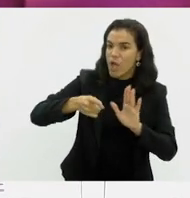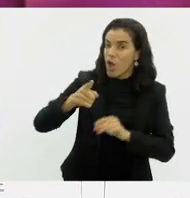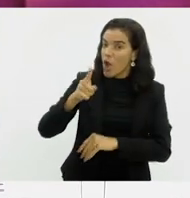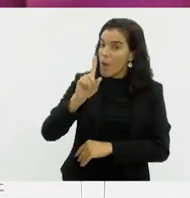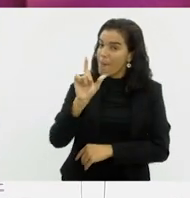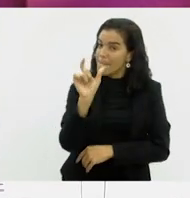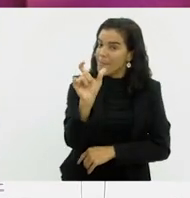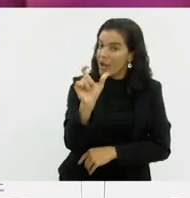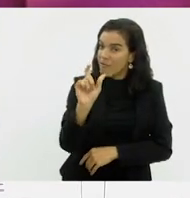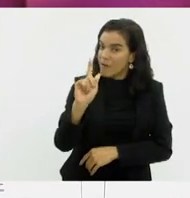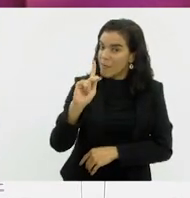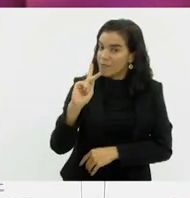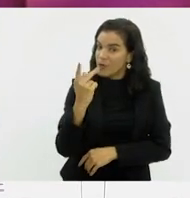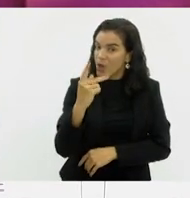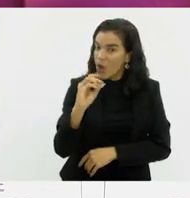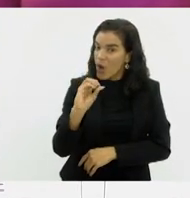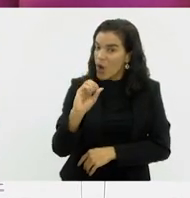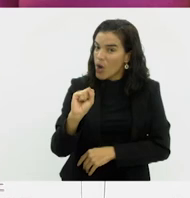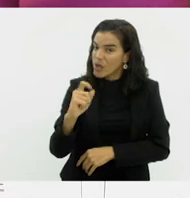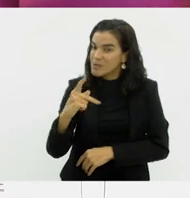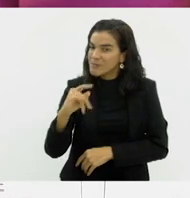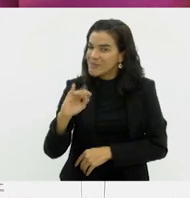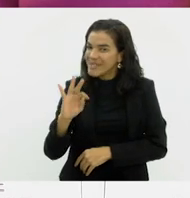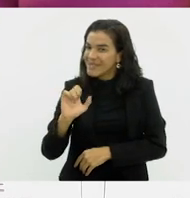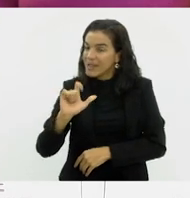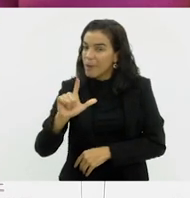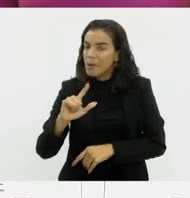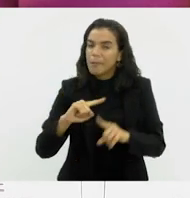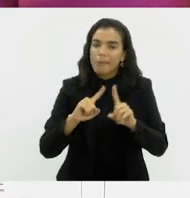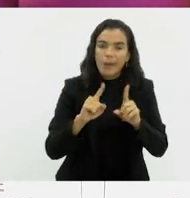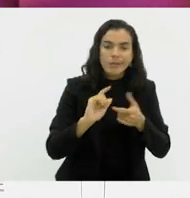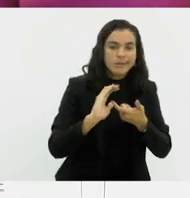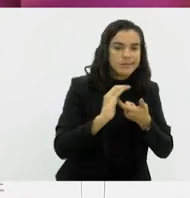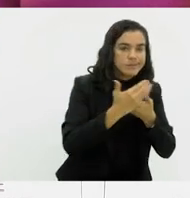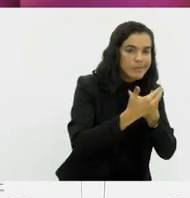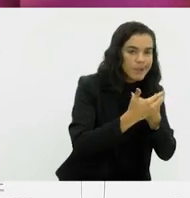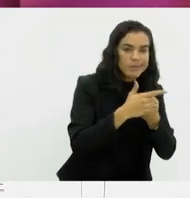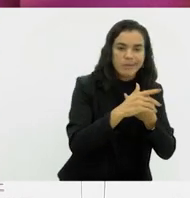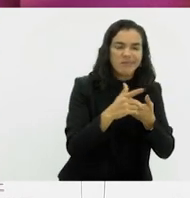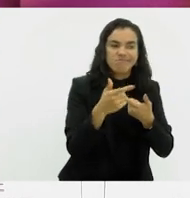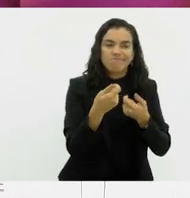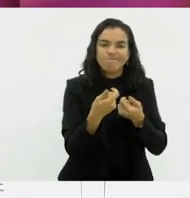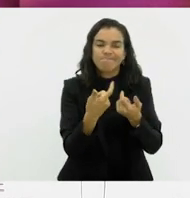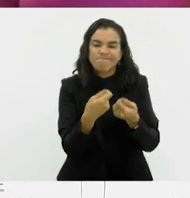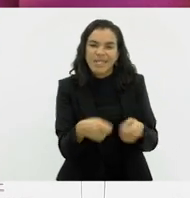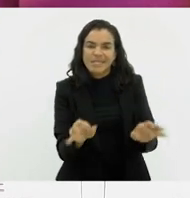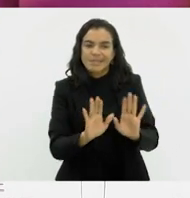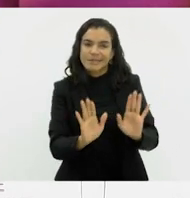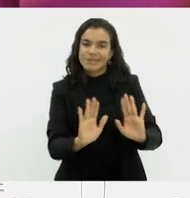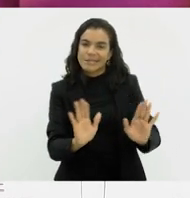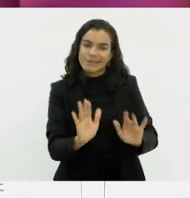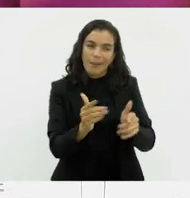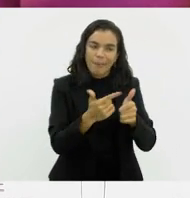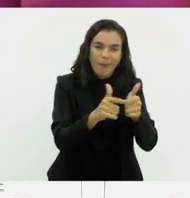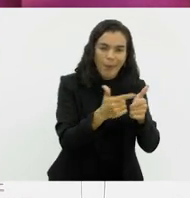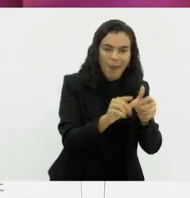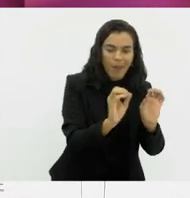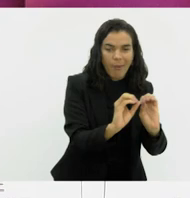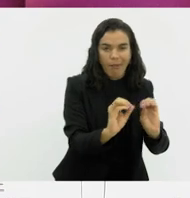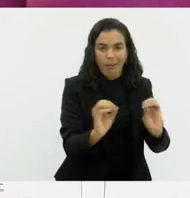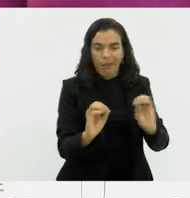para ser chamado de hospital, mas dentro desses termos é que se chegou a essa conclusão que não haveria nenhum problema